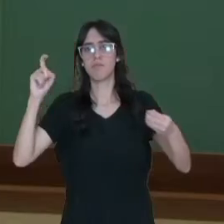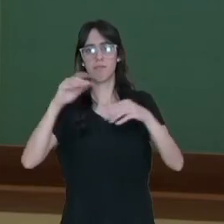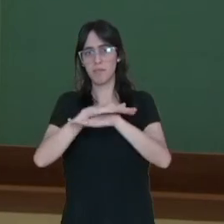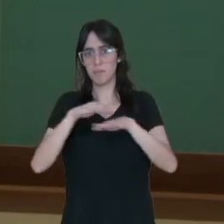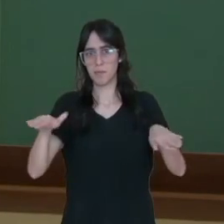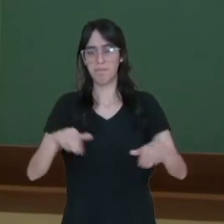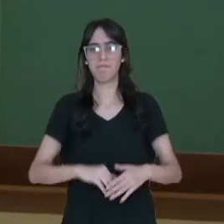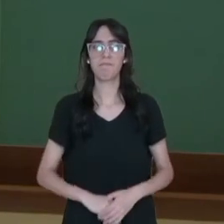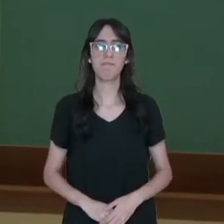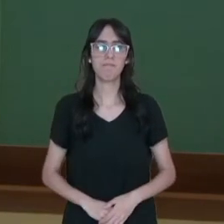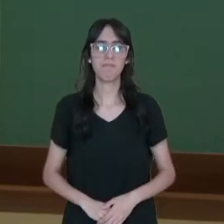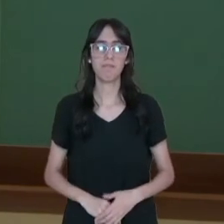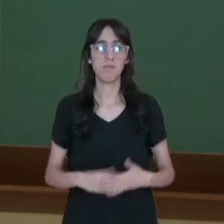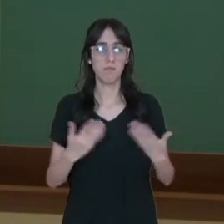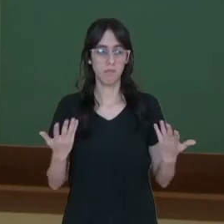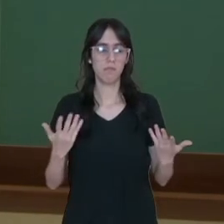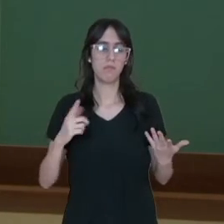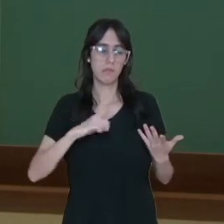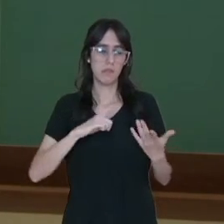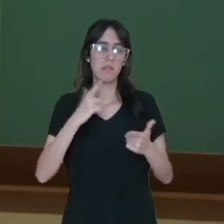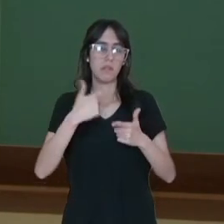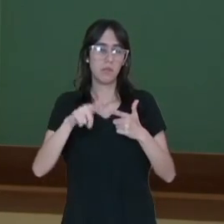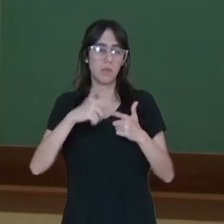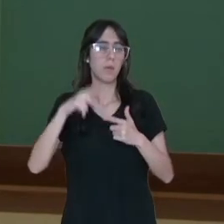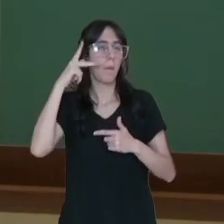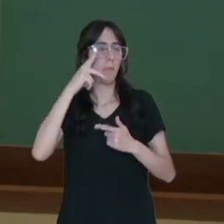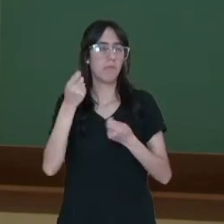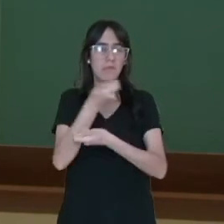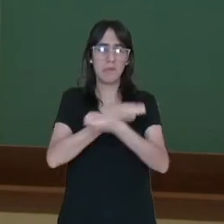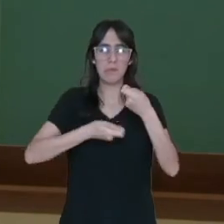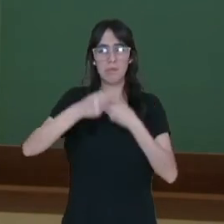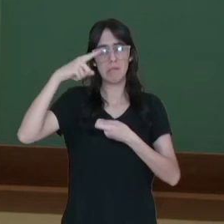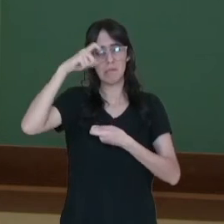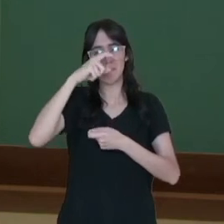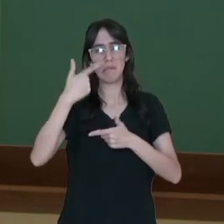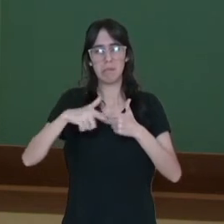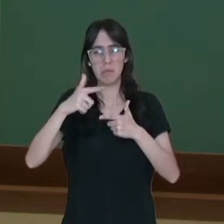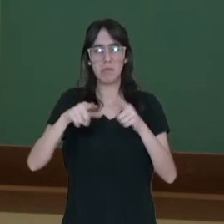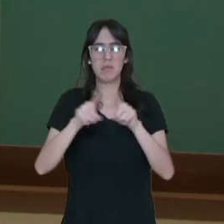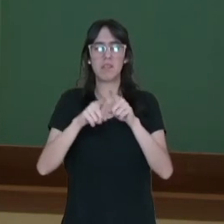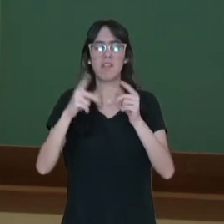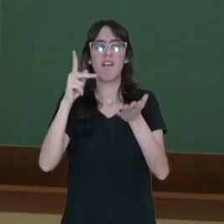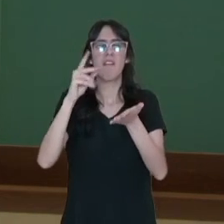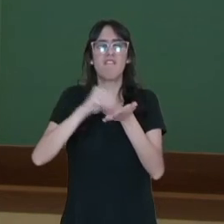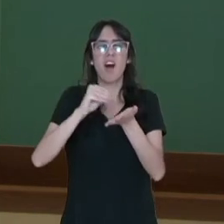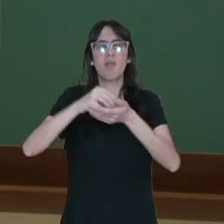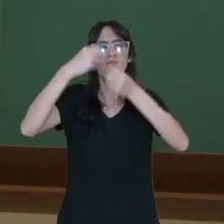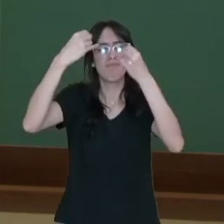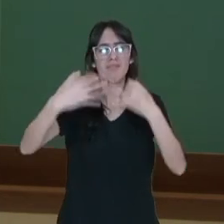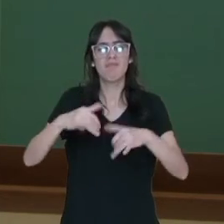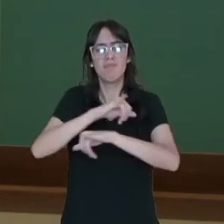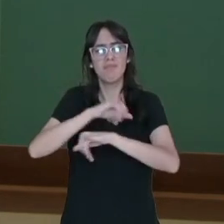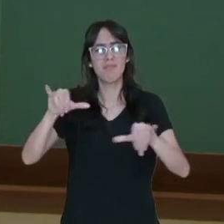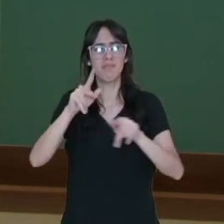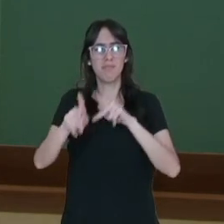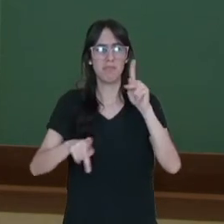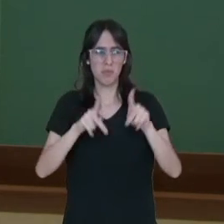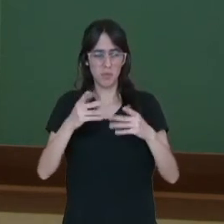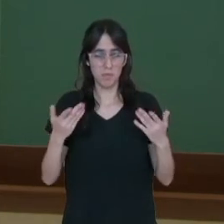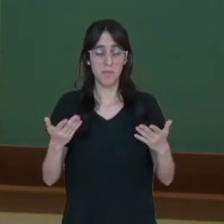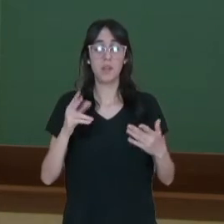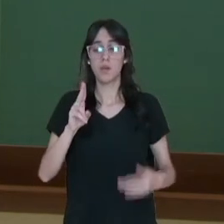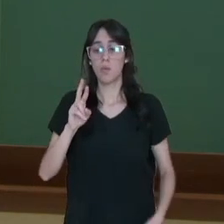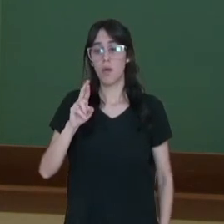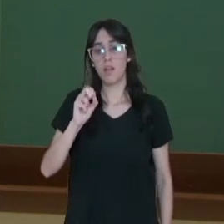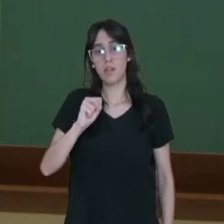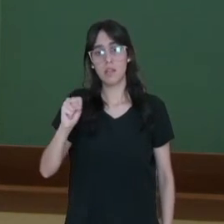Soviética. Aproveitando essa crise política, econômica, de falta de transparência, as repúblicas soviéticas foram aos poucos, uma